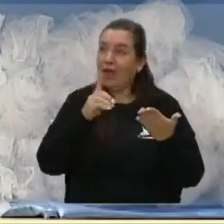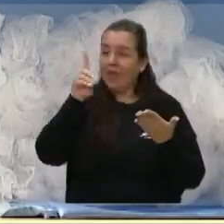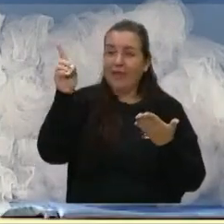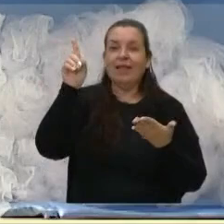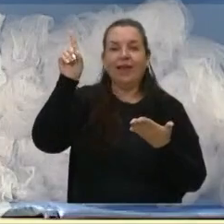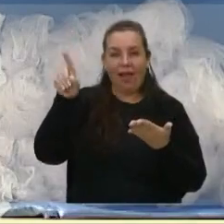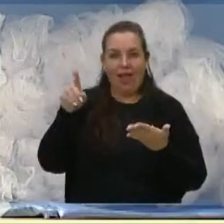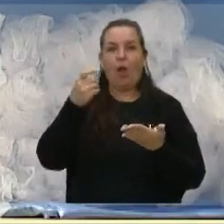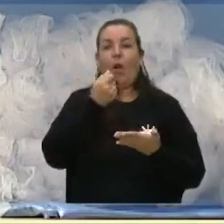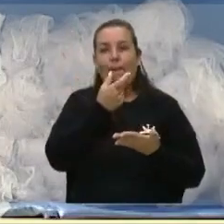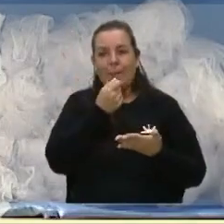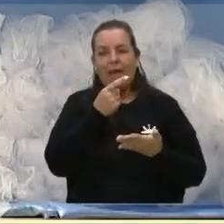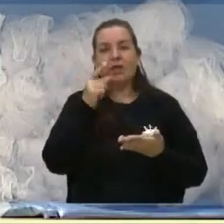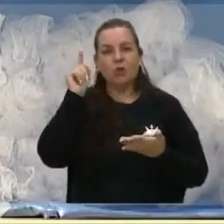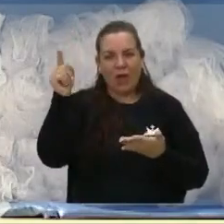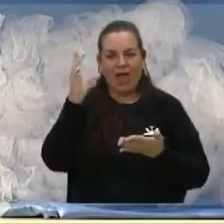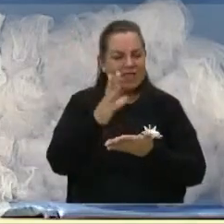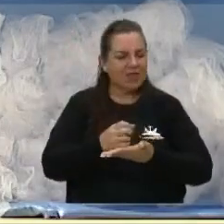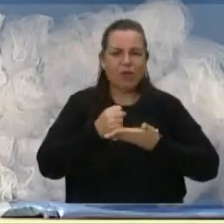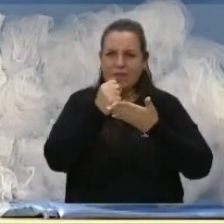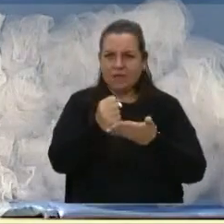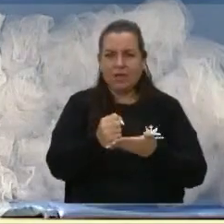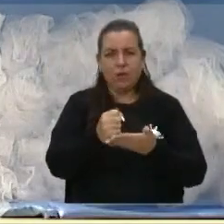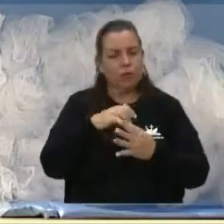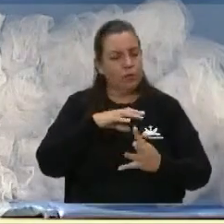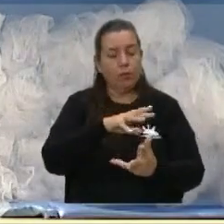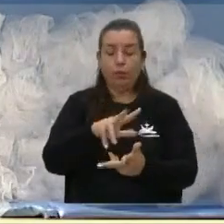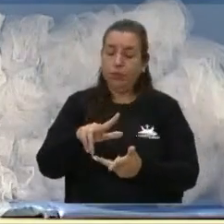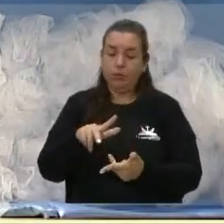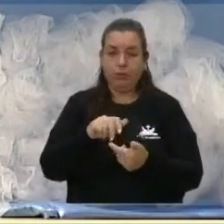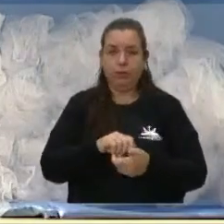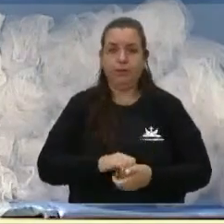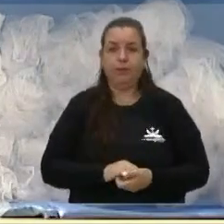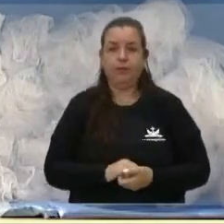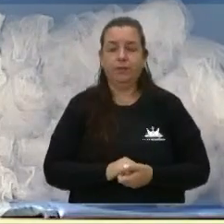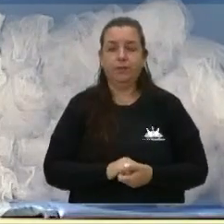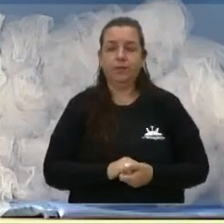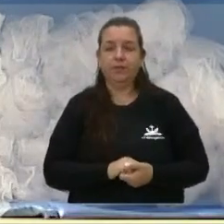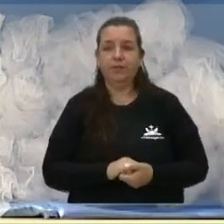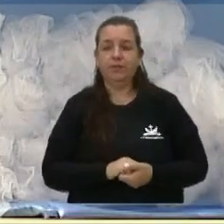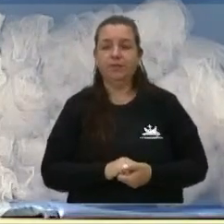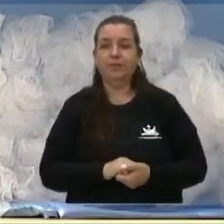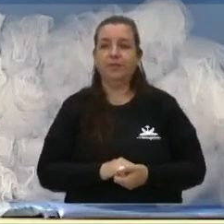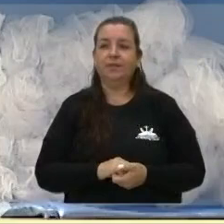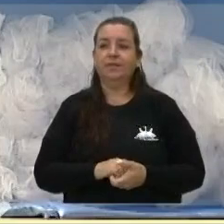o remédio, é a salvação do mundo, meu filho.